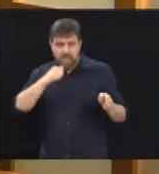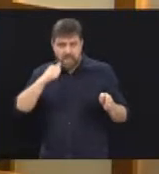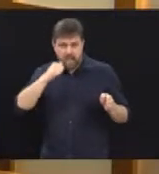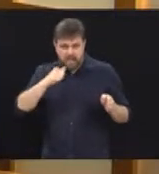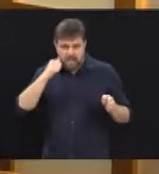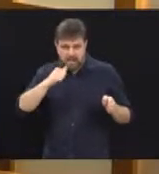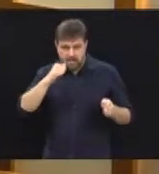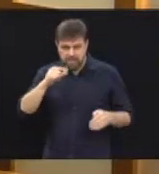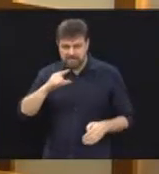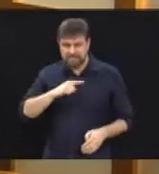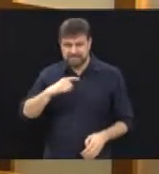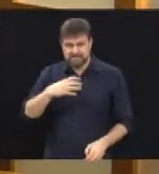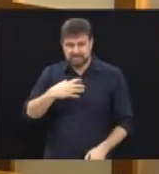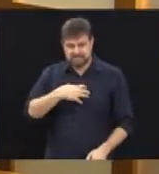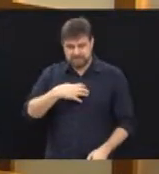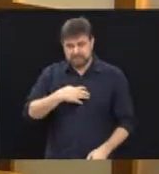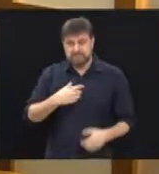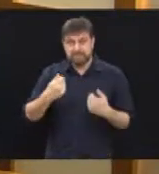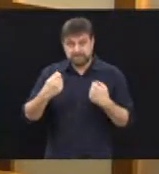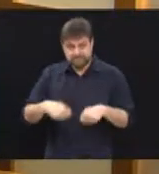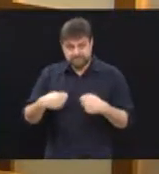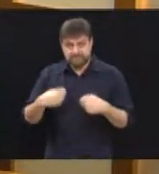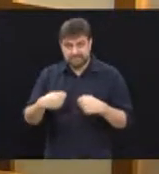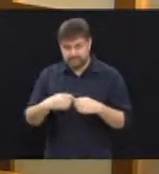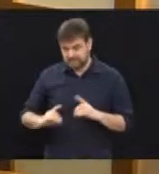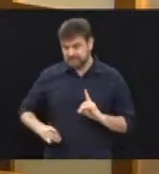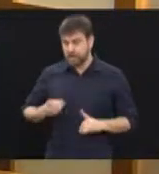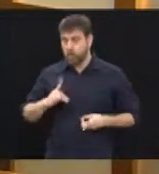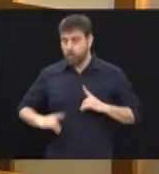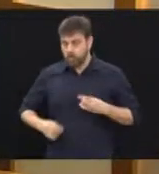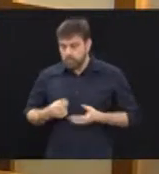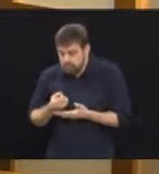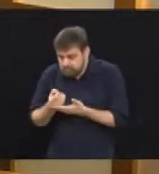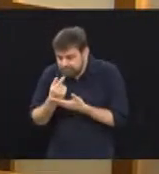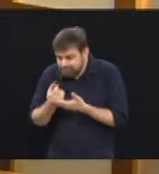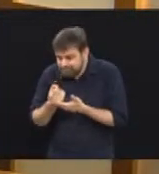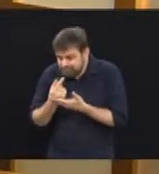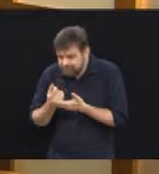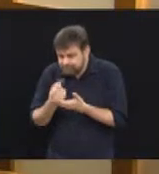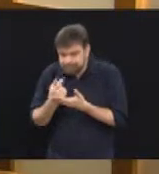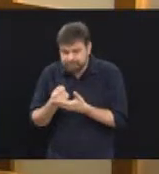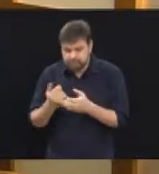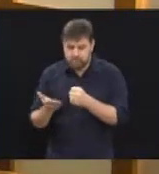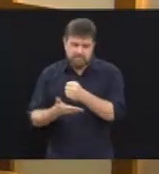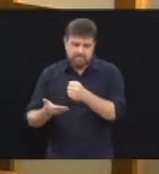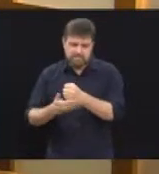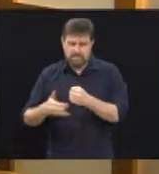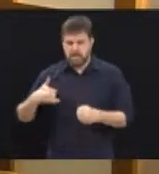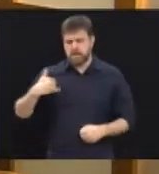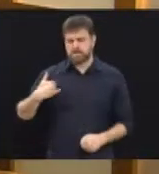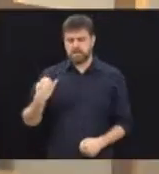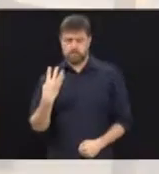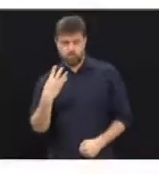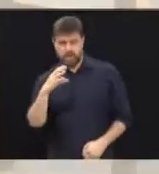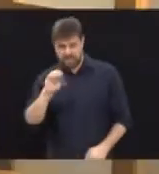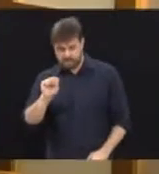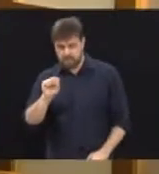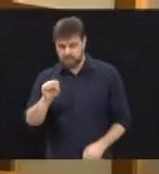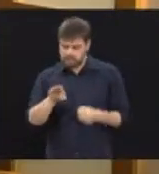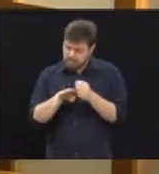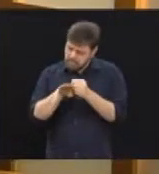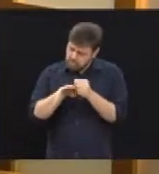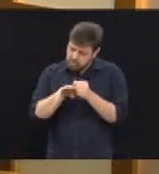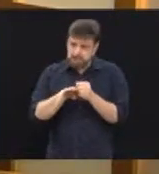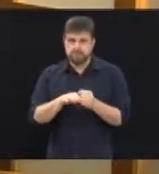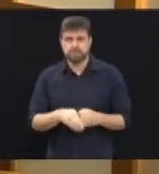biologicamente, ela está sentindo a necessidade de uma reposição de hormônio. Então, basicamente, aos 48 anos, em média. Em relação